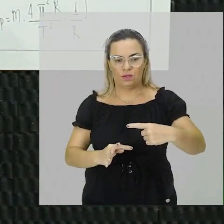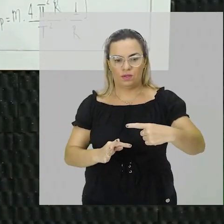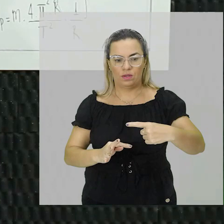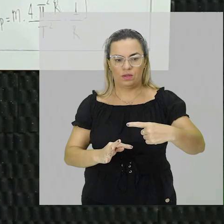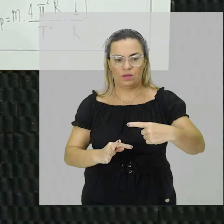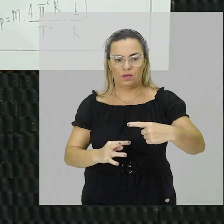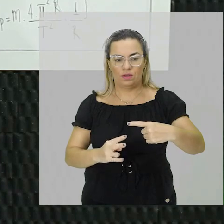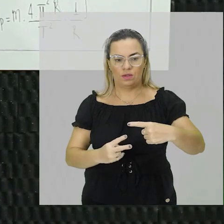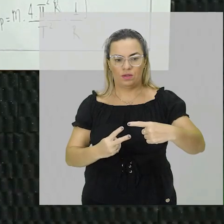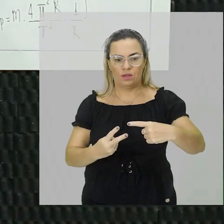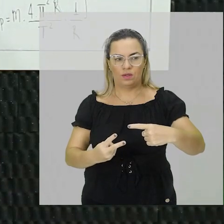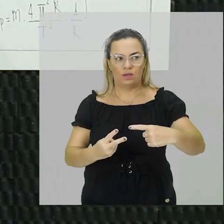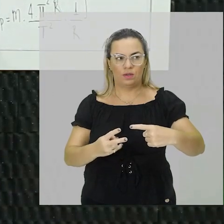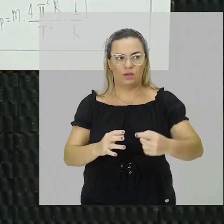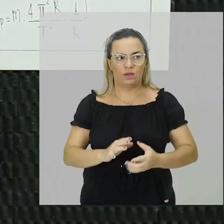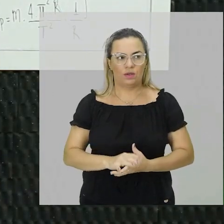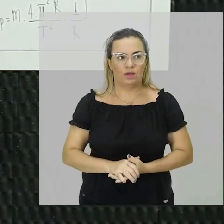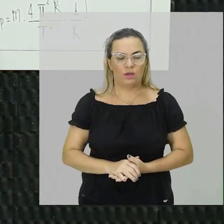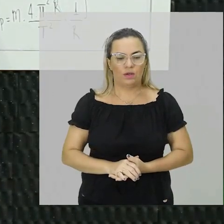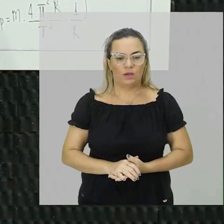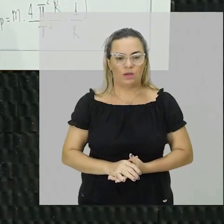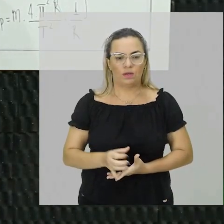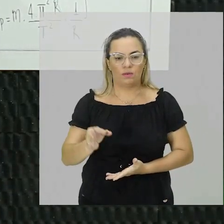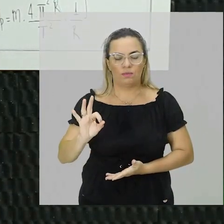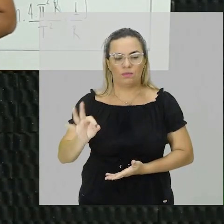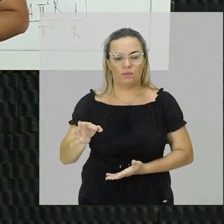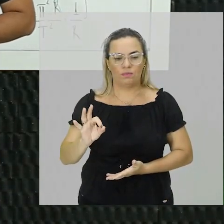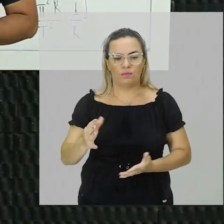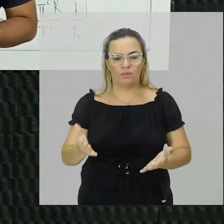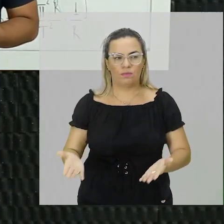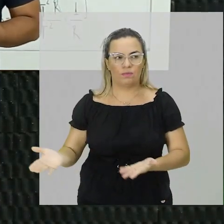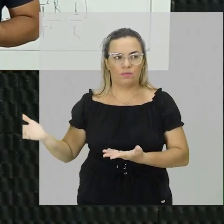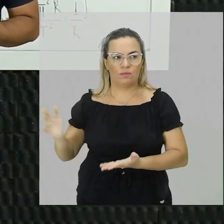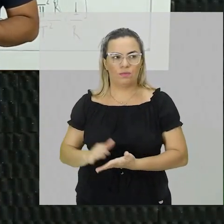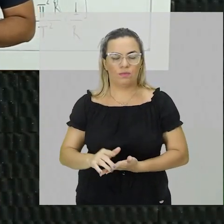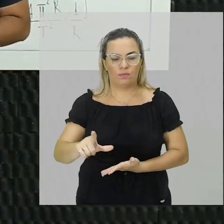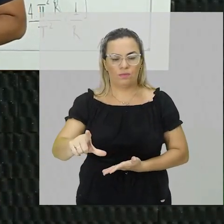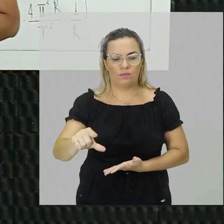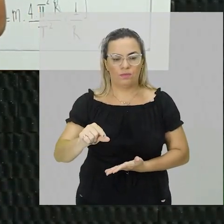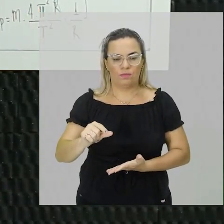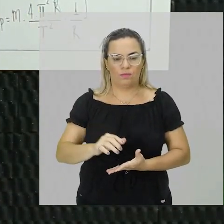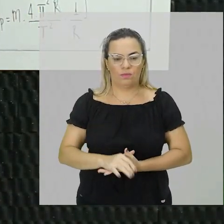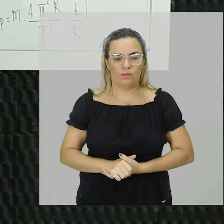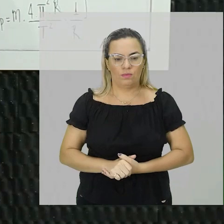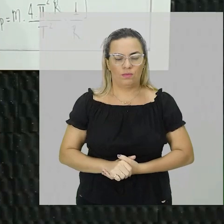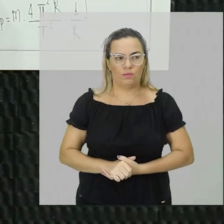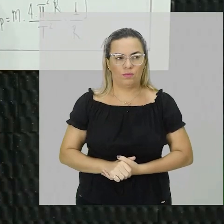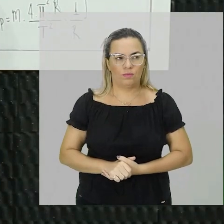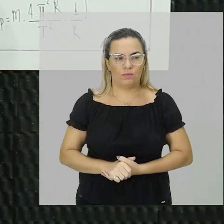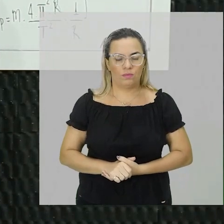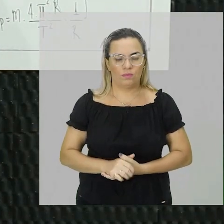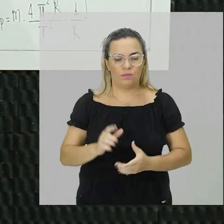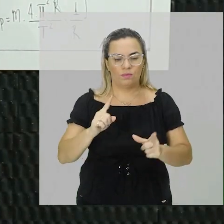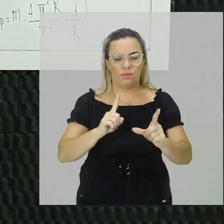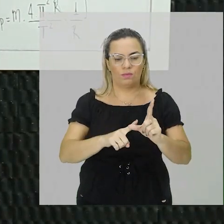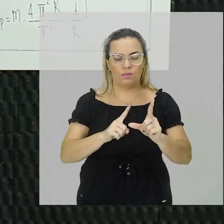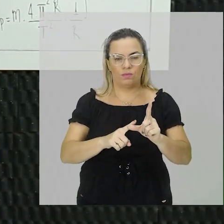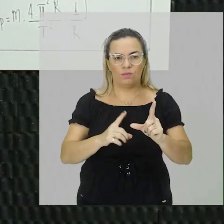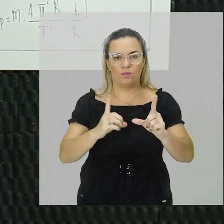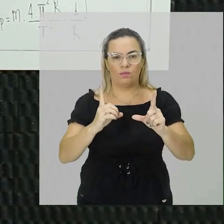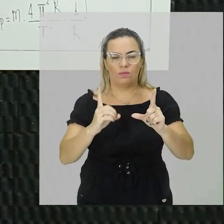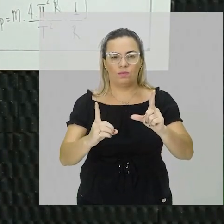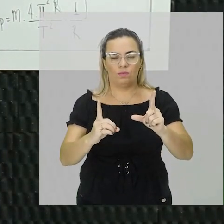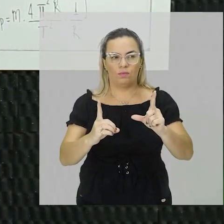quadrado do período. Pronto. Essa opção você vai encontrar lá na letra D,